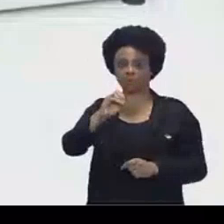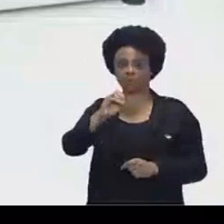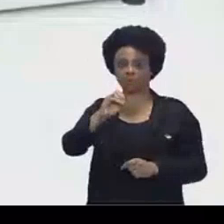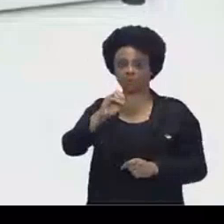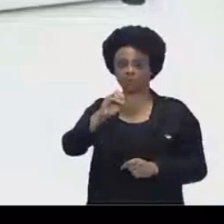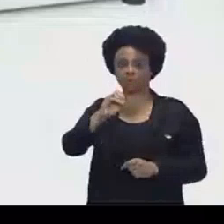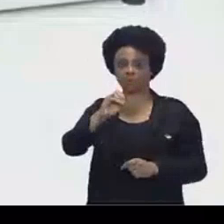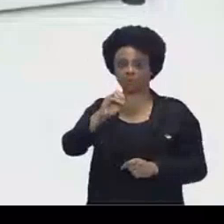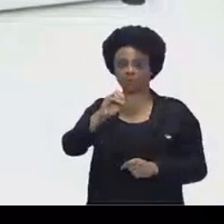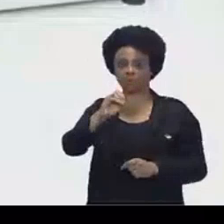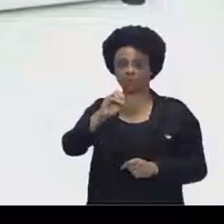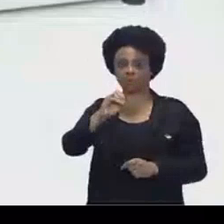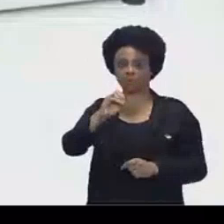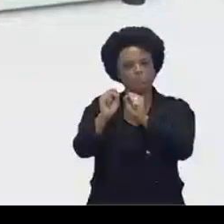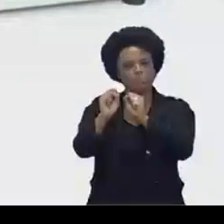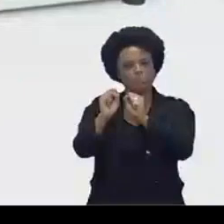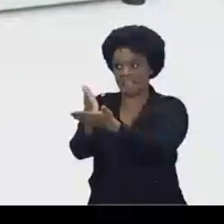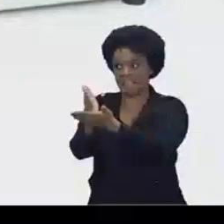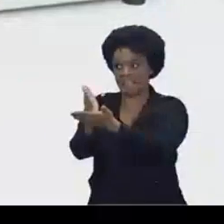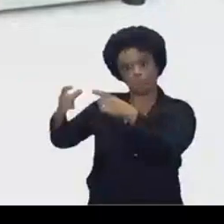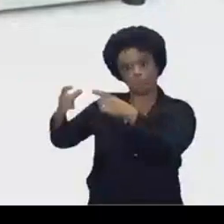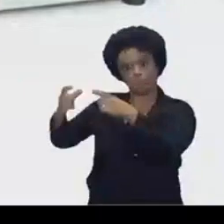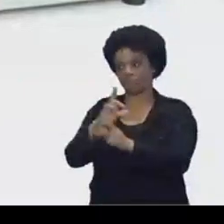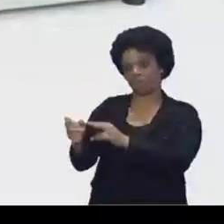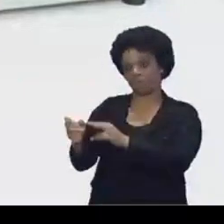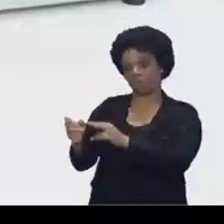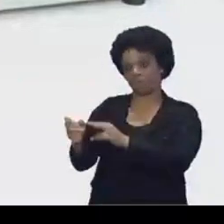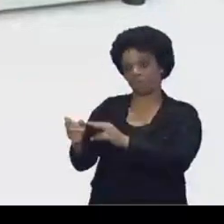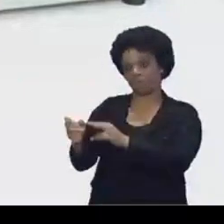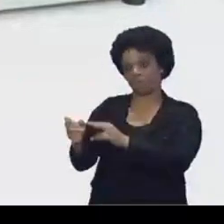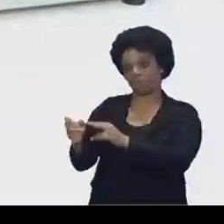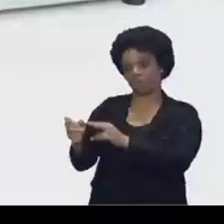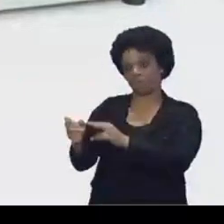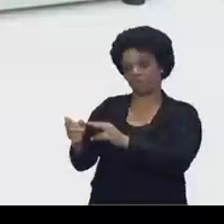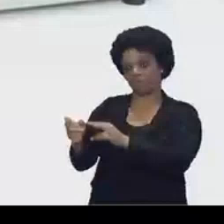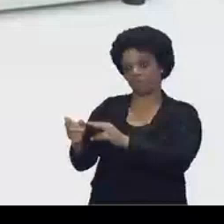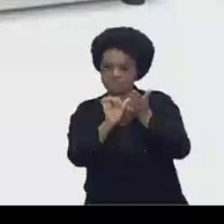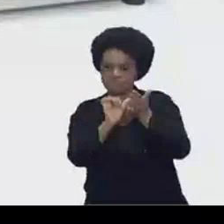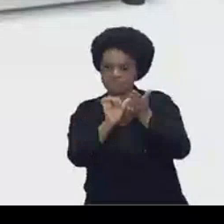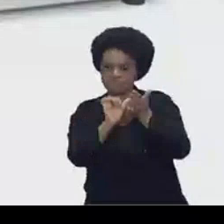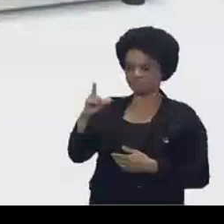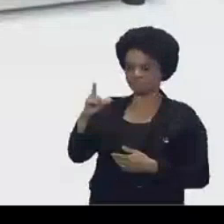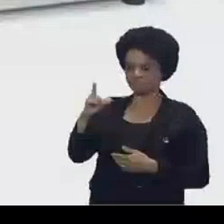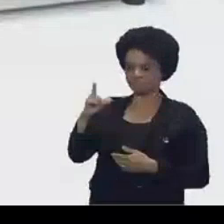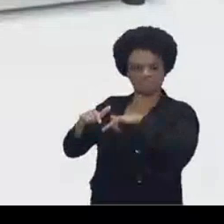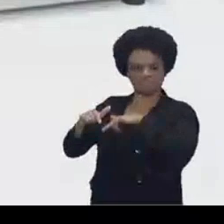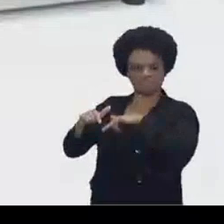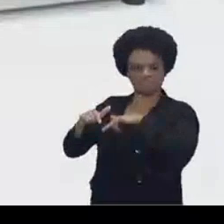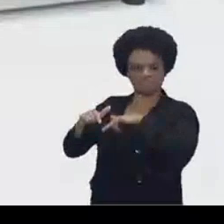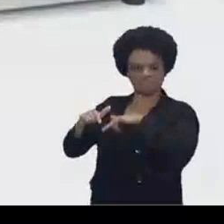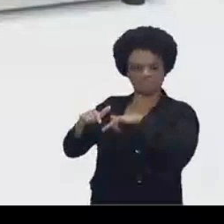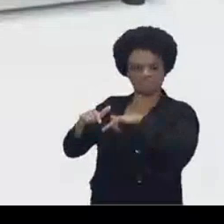com relação à marca que você tem aí para trabalhar, né? Mas